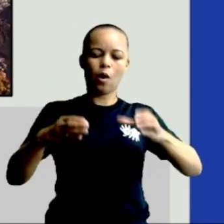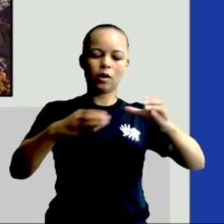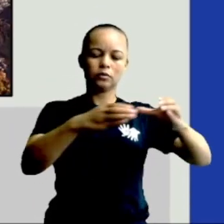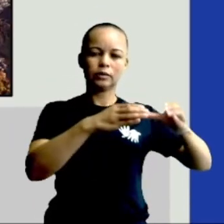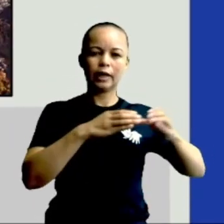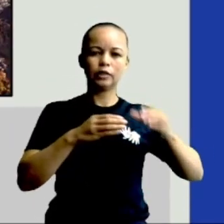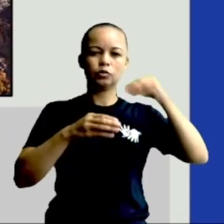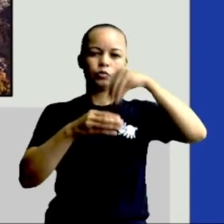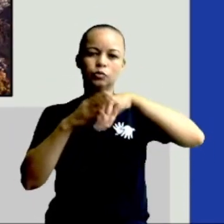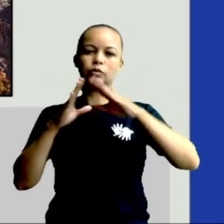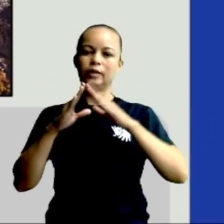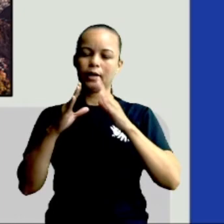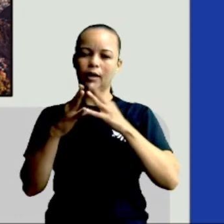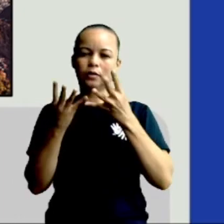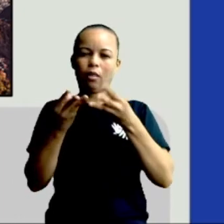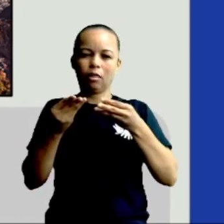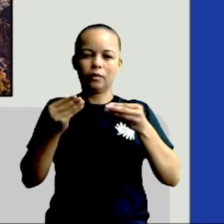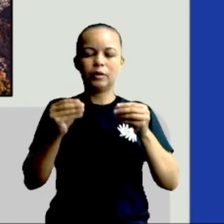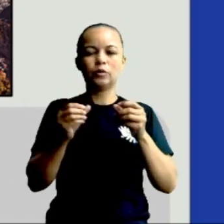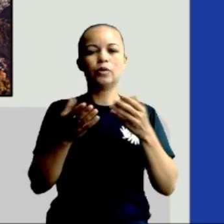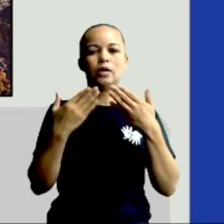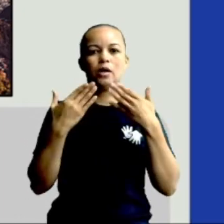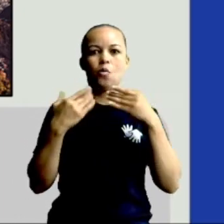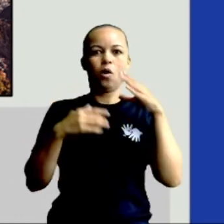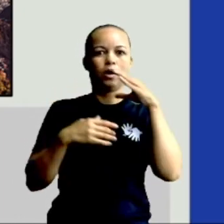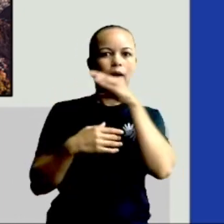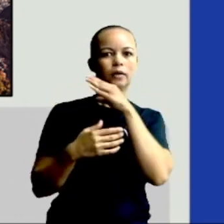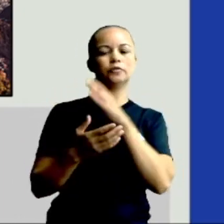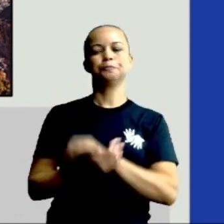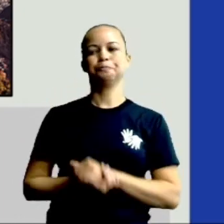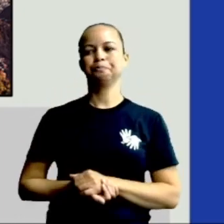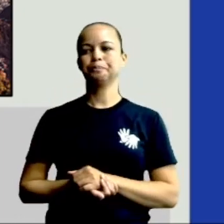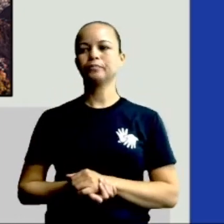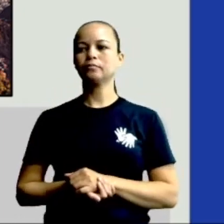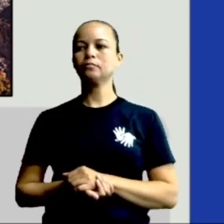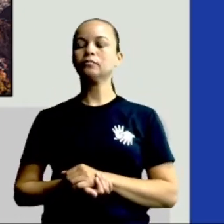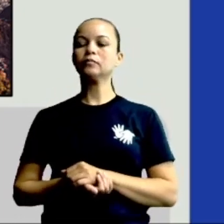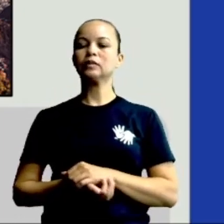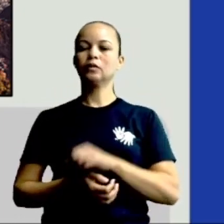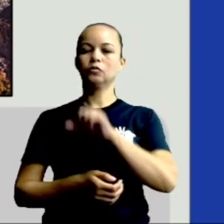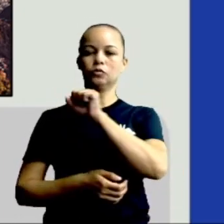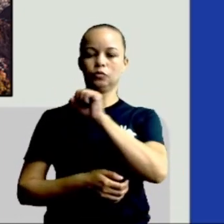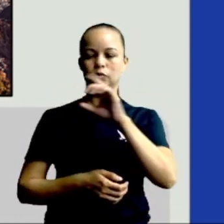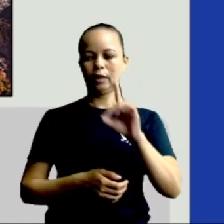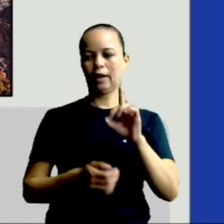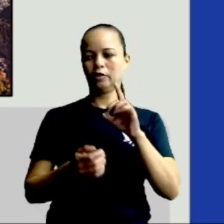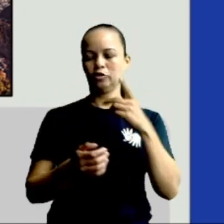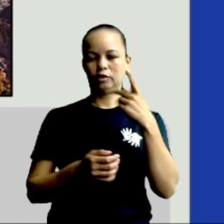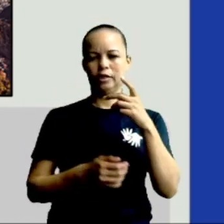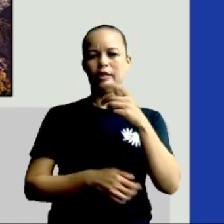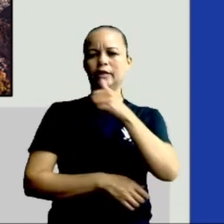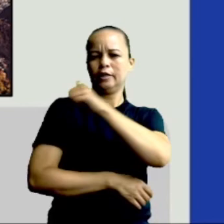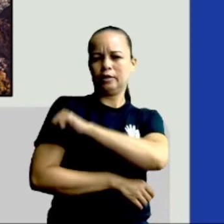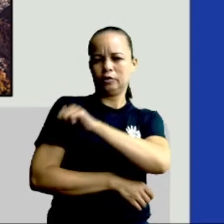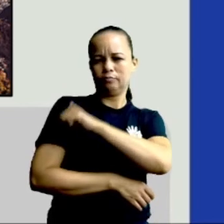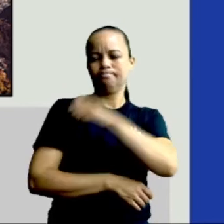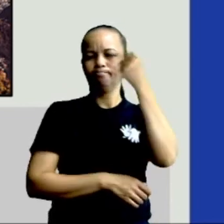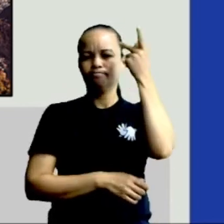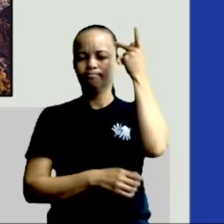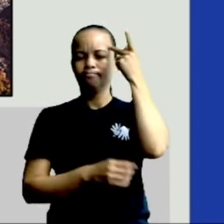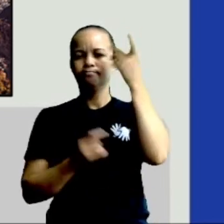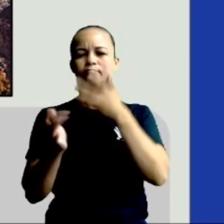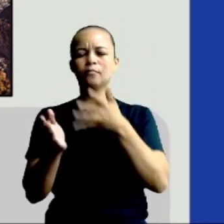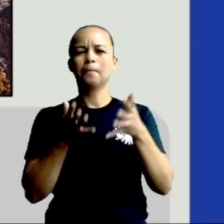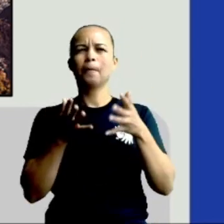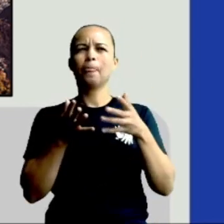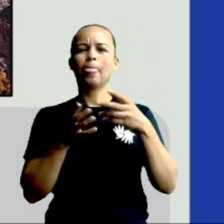amenizar. Vamos para a região sudeste, Rio de Janeiro, São Paulo. Nessa região, no inverno,